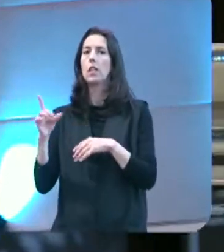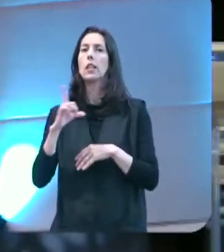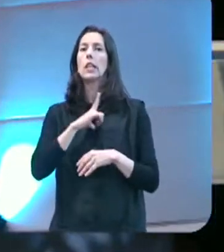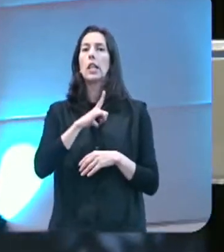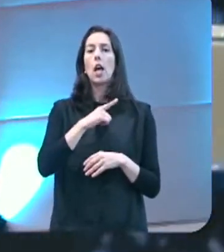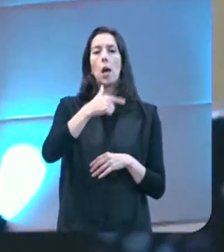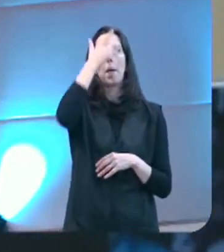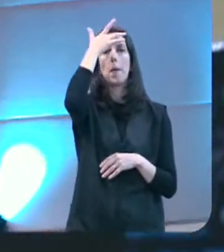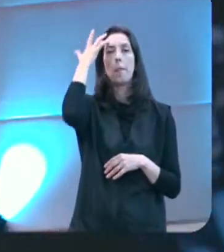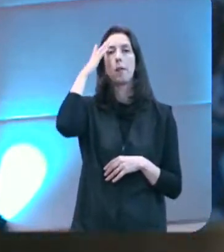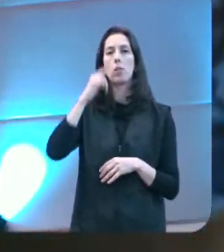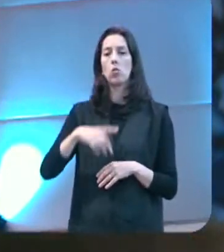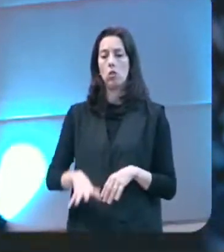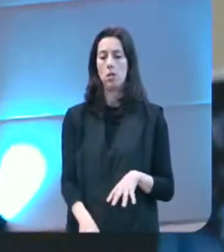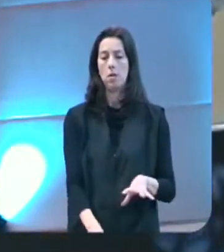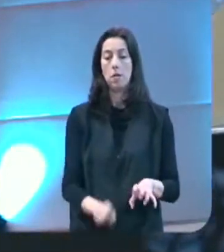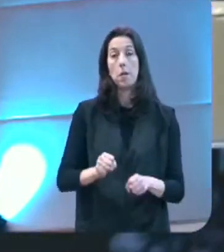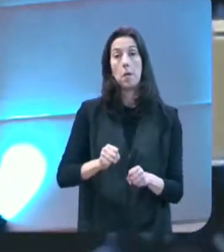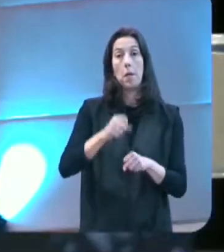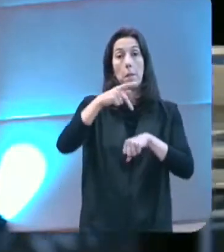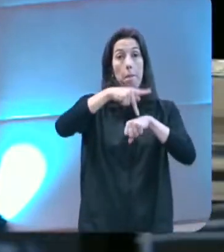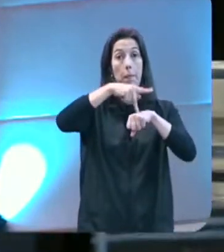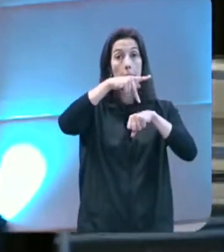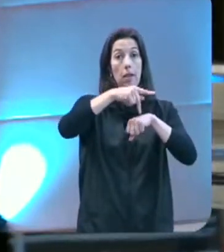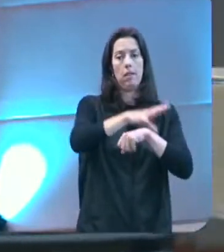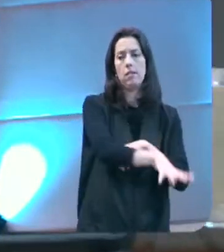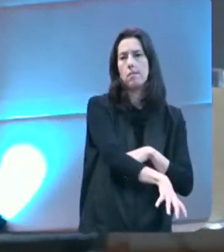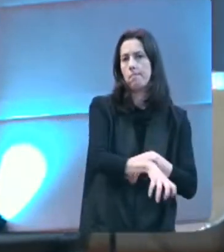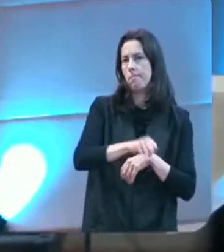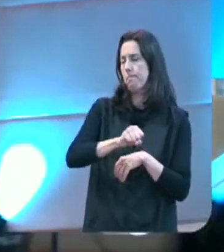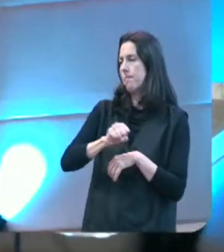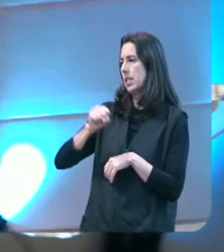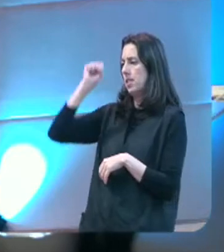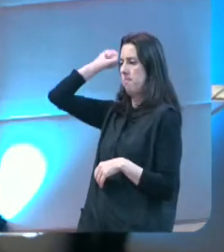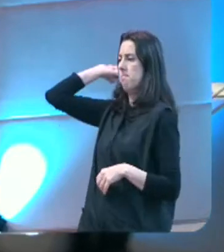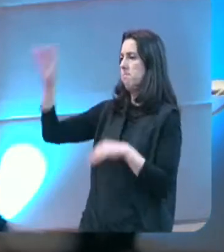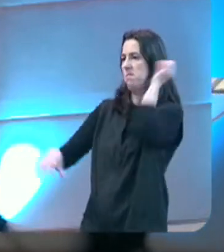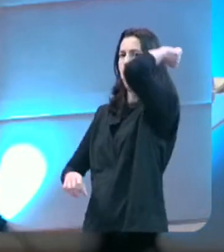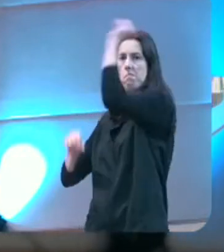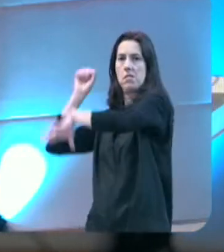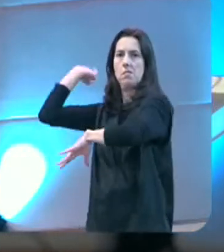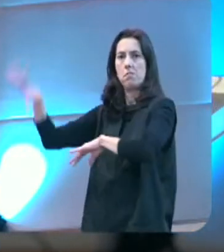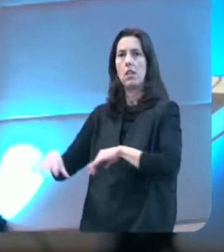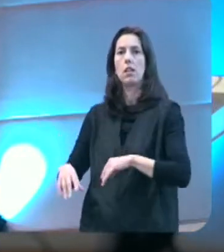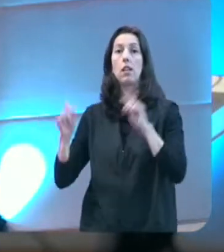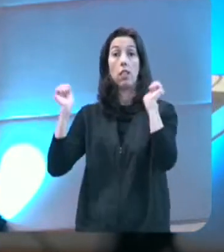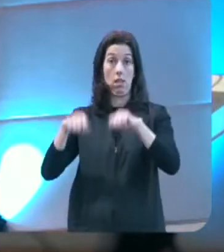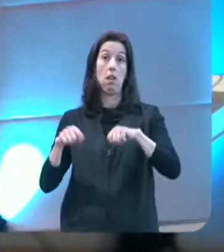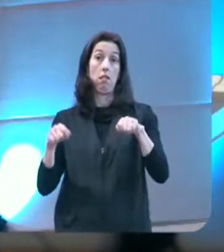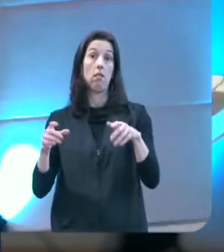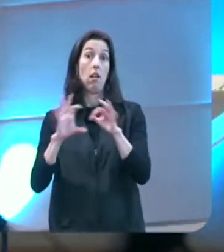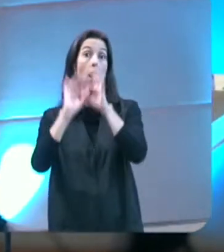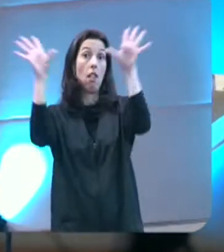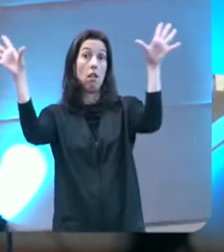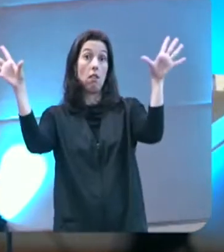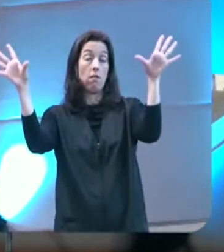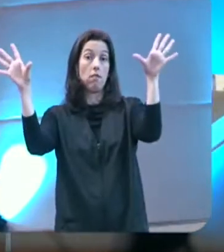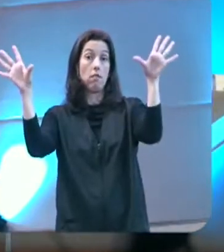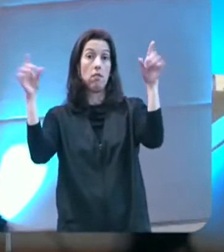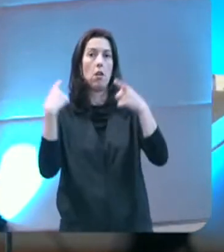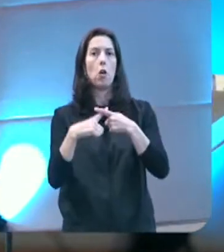autoridade para pegarem pedras e afastá-los à pedrada. porque eram